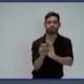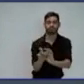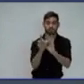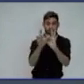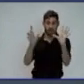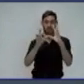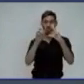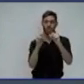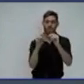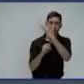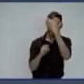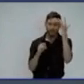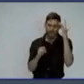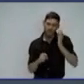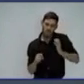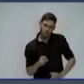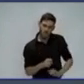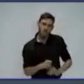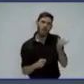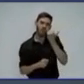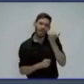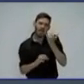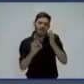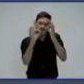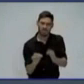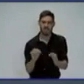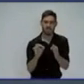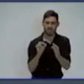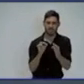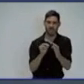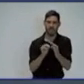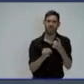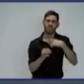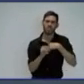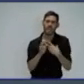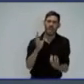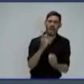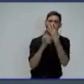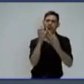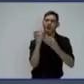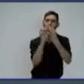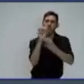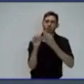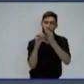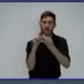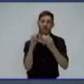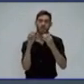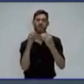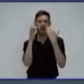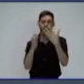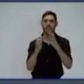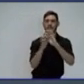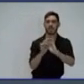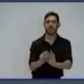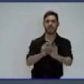cidadãos recebam informações corretas, formem a sua opinião e apresentem livremente os